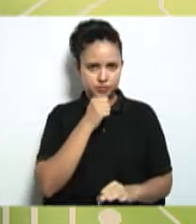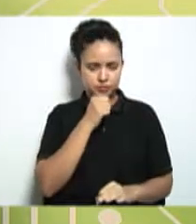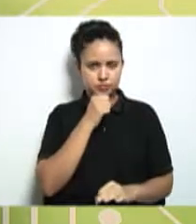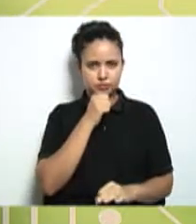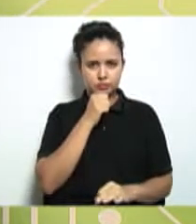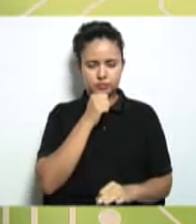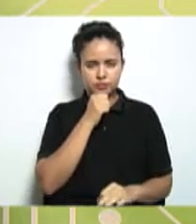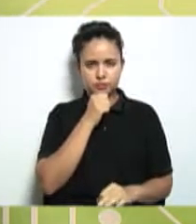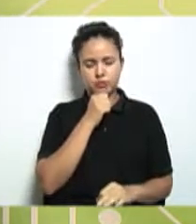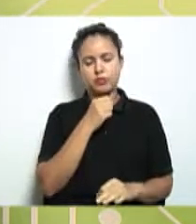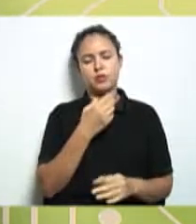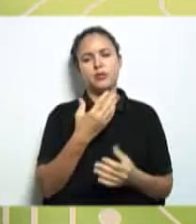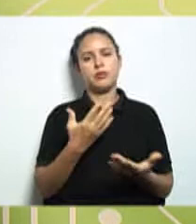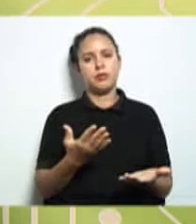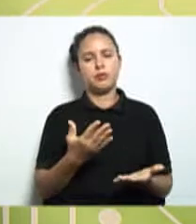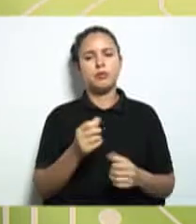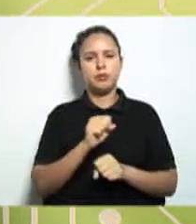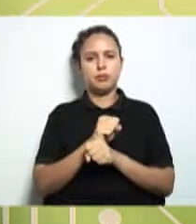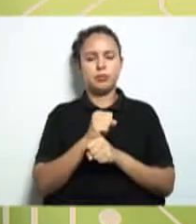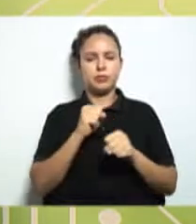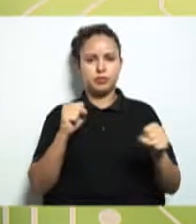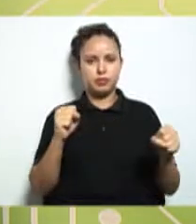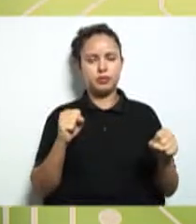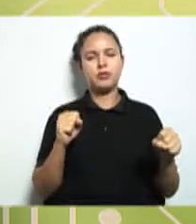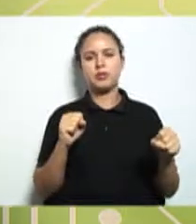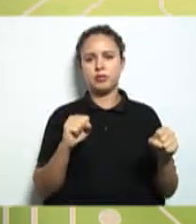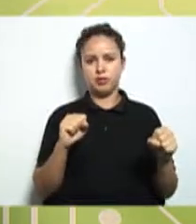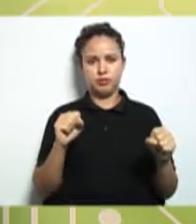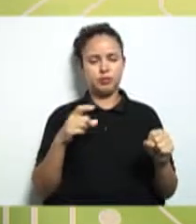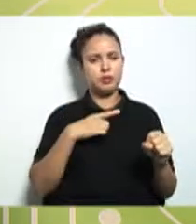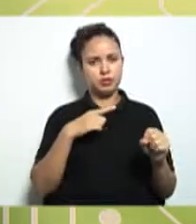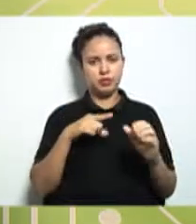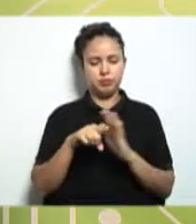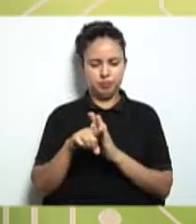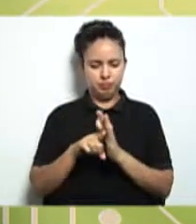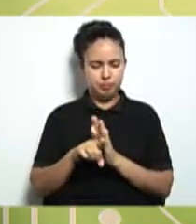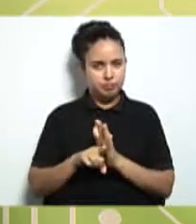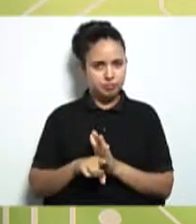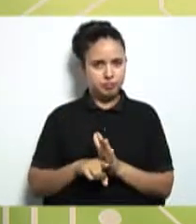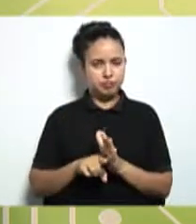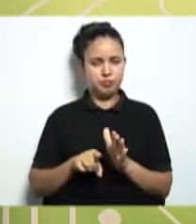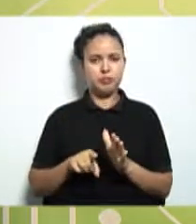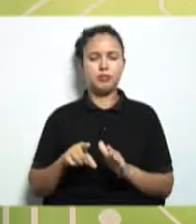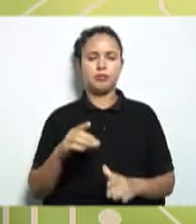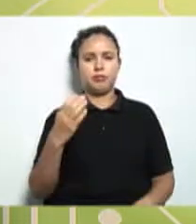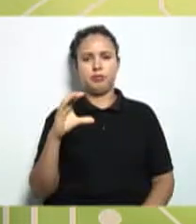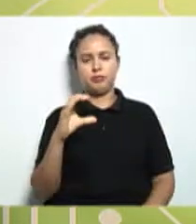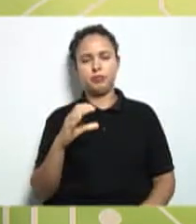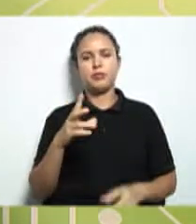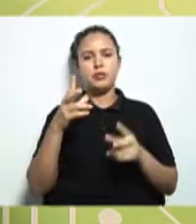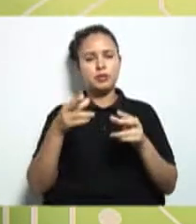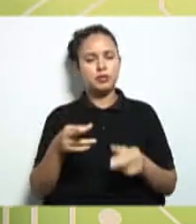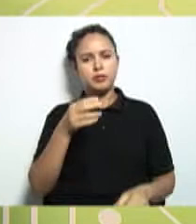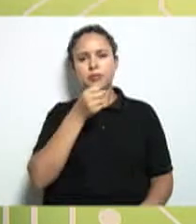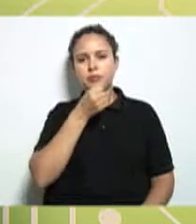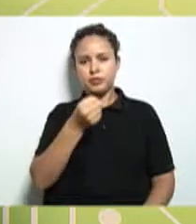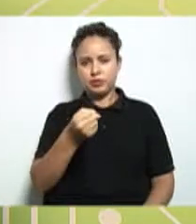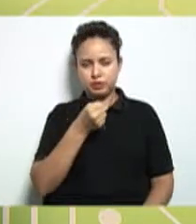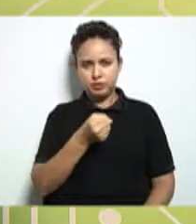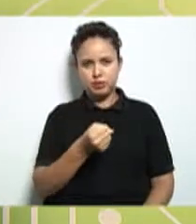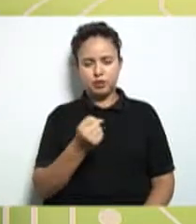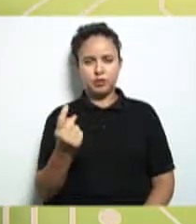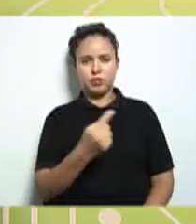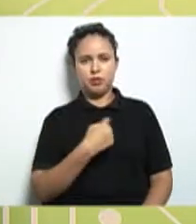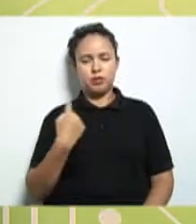pesquisa, obviamente eu não terei uma pesquisa científica. É como a entrevista. Se nós estamos aqui,